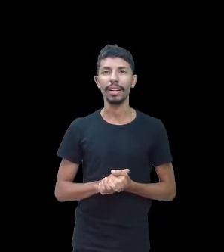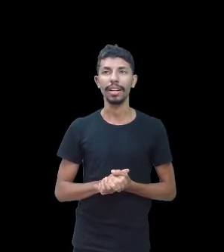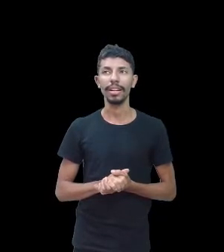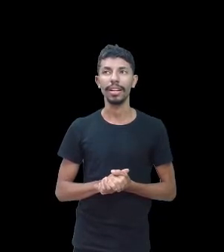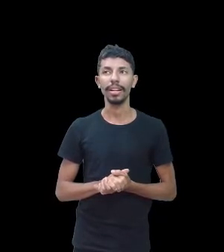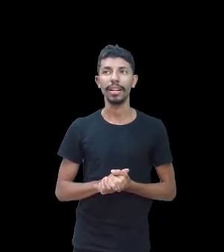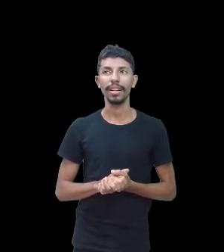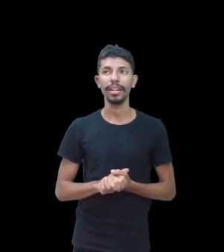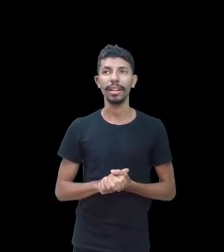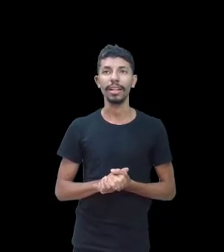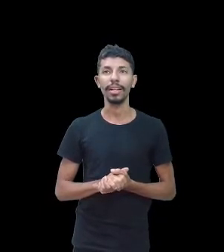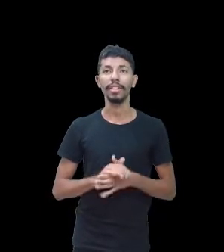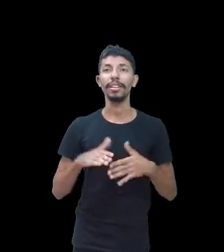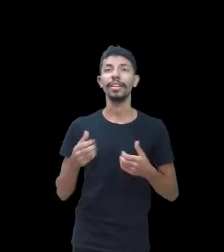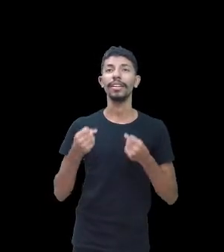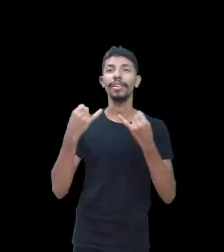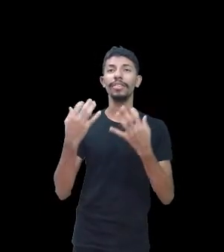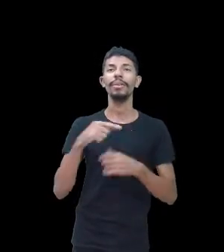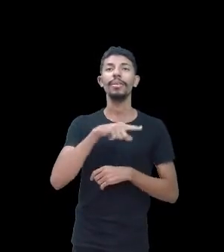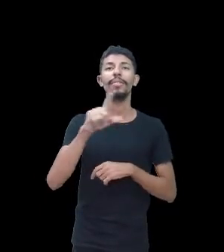para vocês das minhas